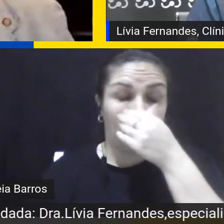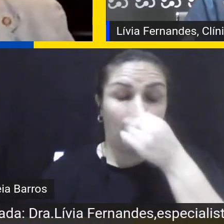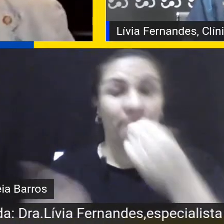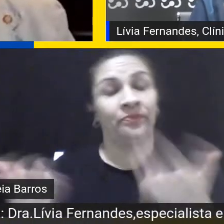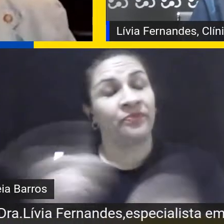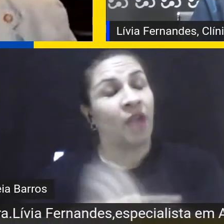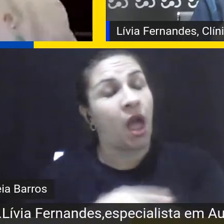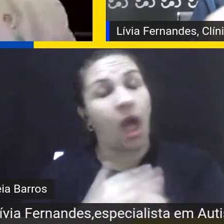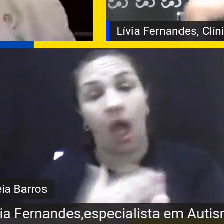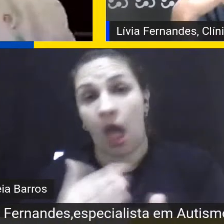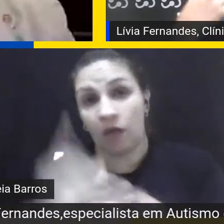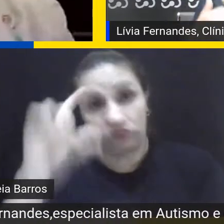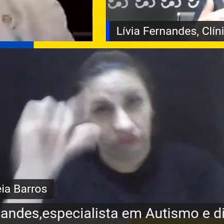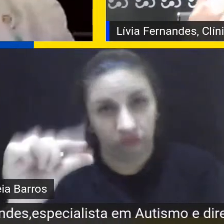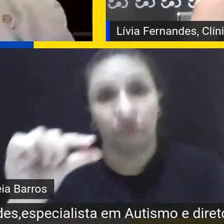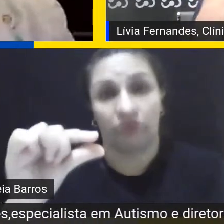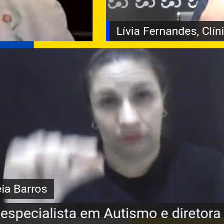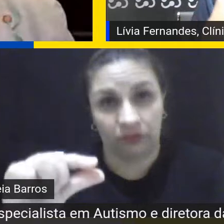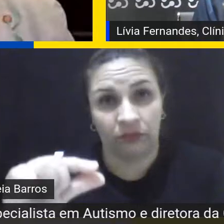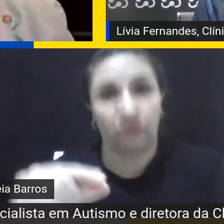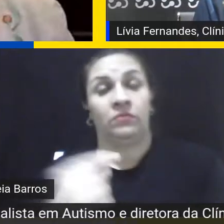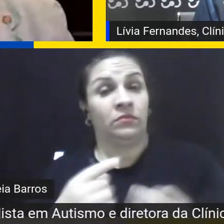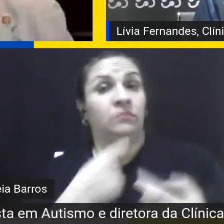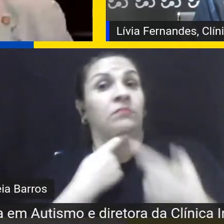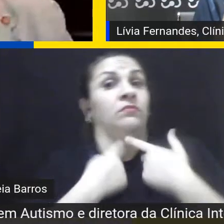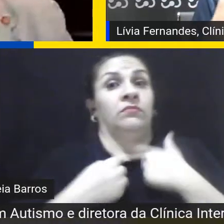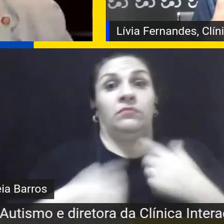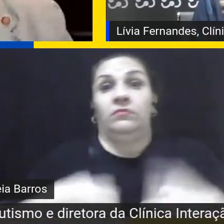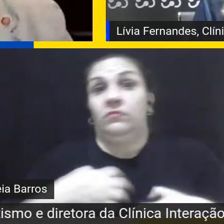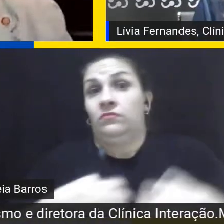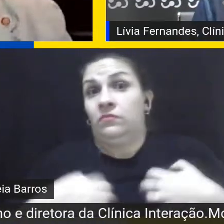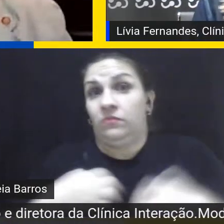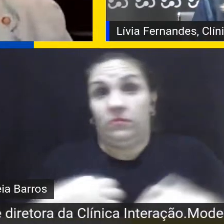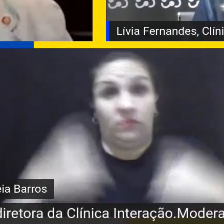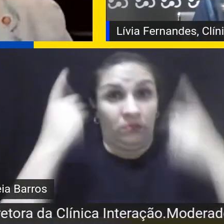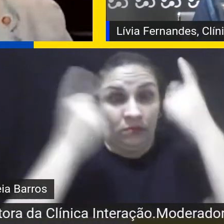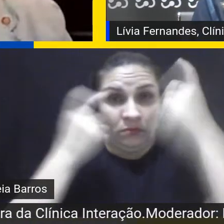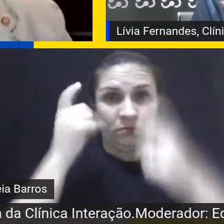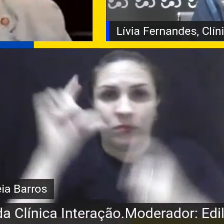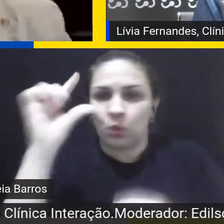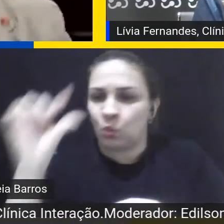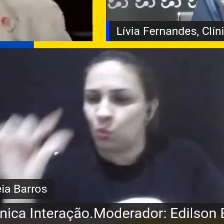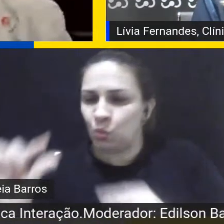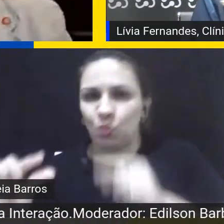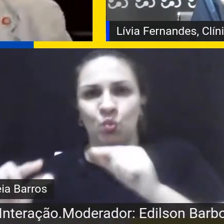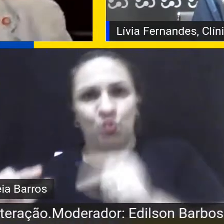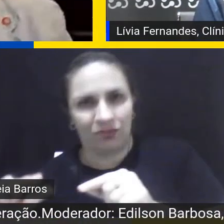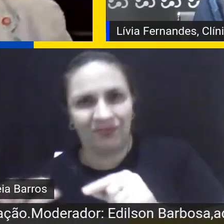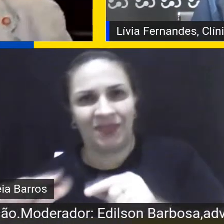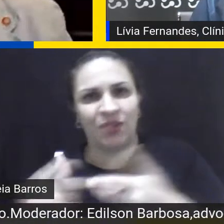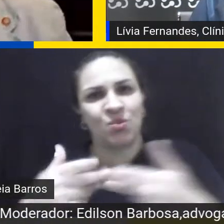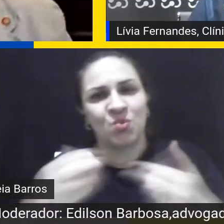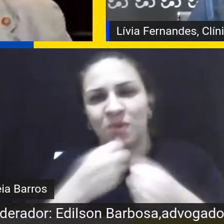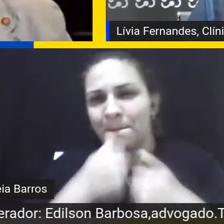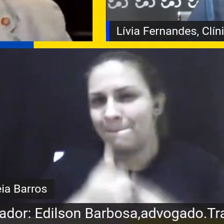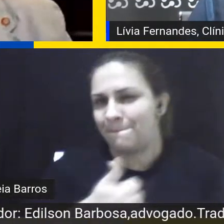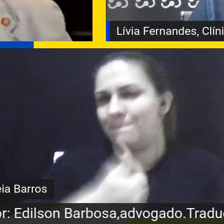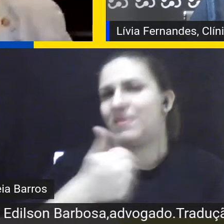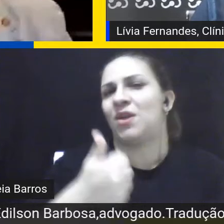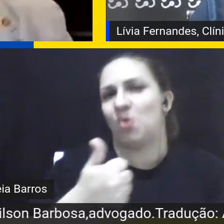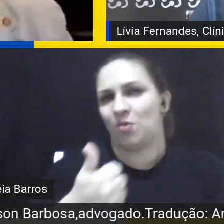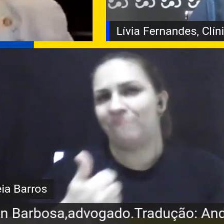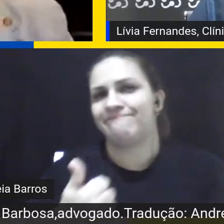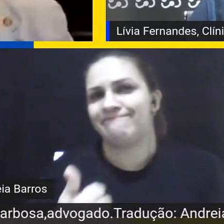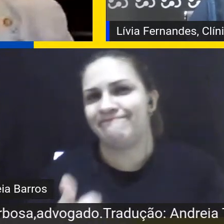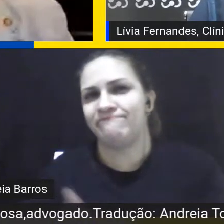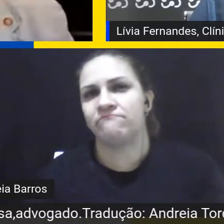ele diminui aquele nível de ansiedade, de cobrança, por incrível que pareça, as coisas elas começam a deslanchar.